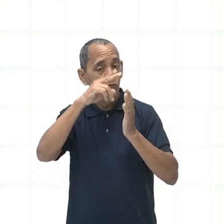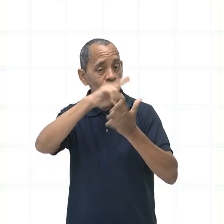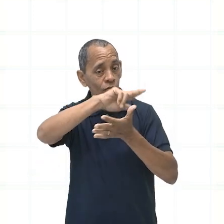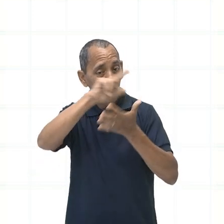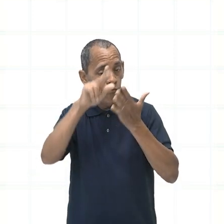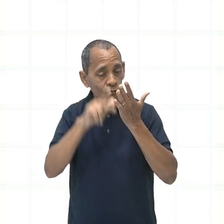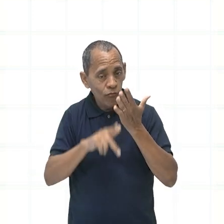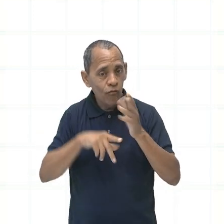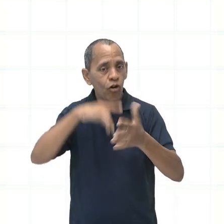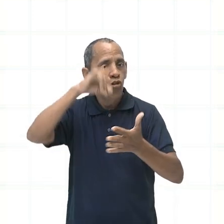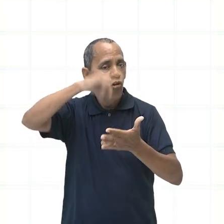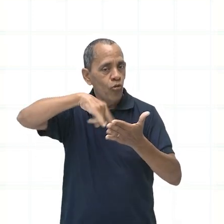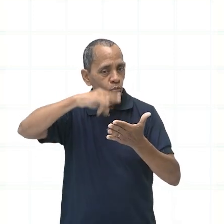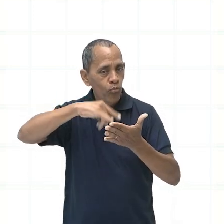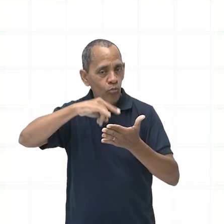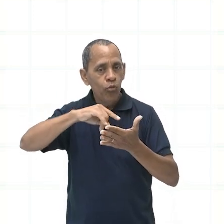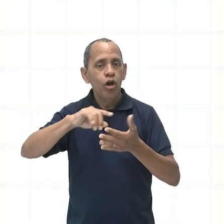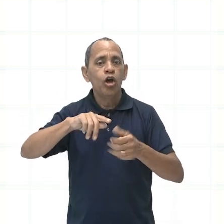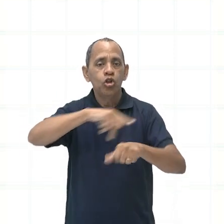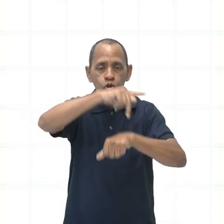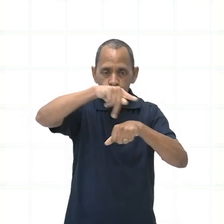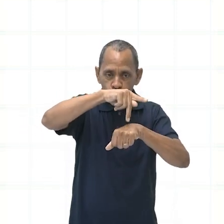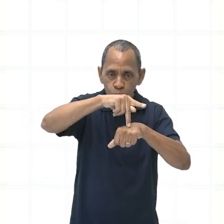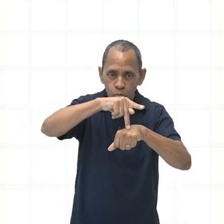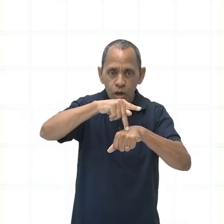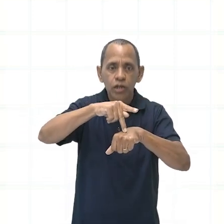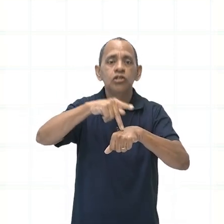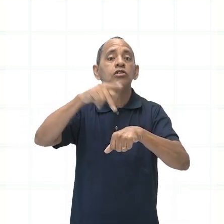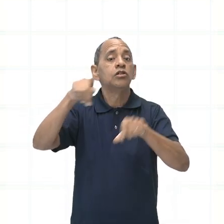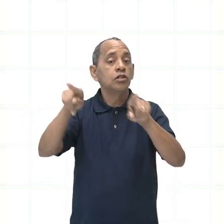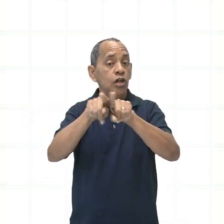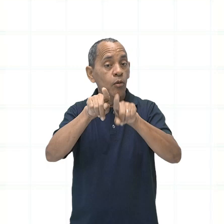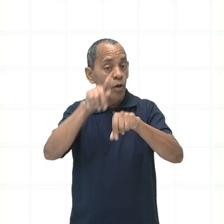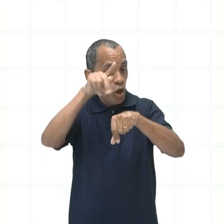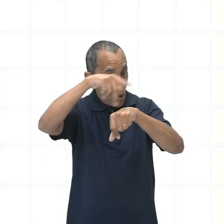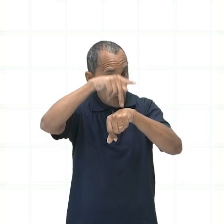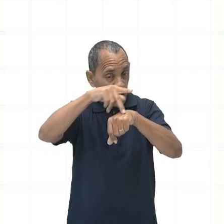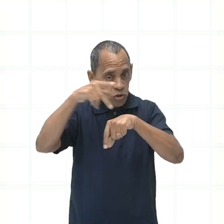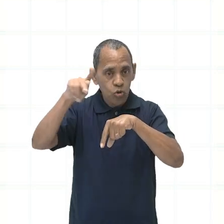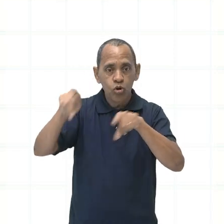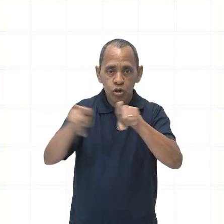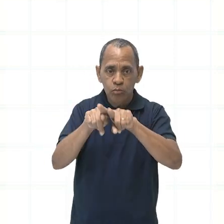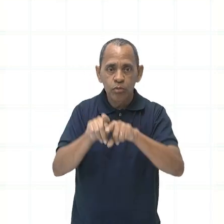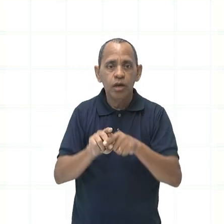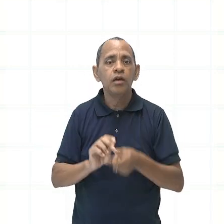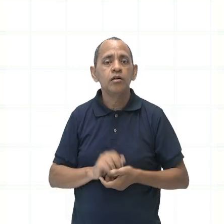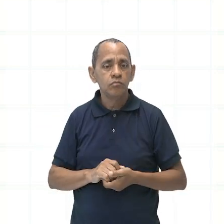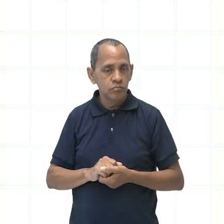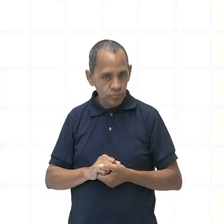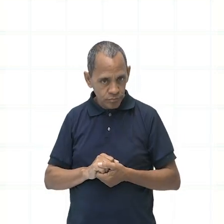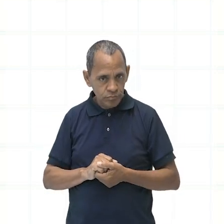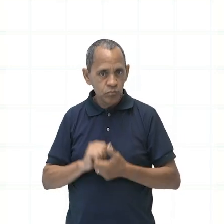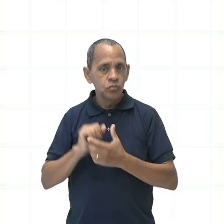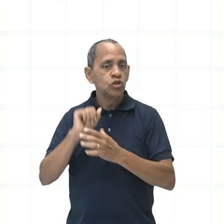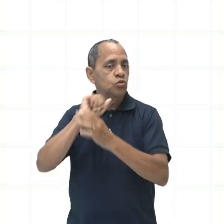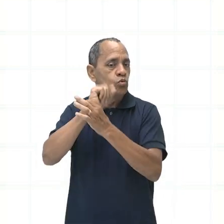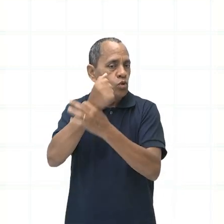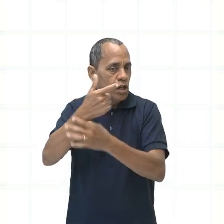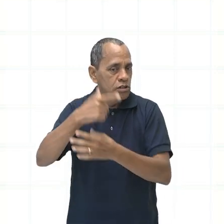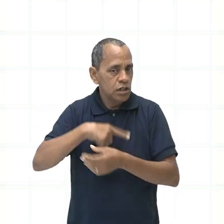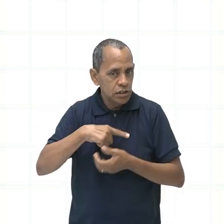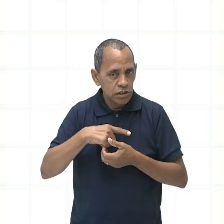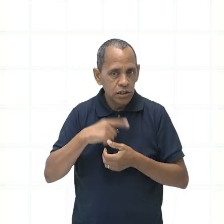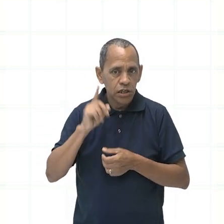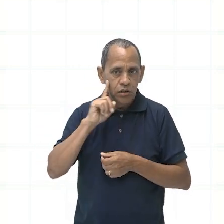afirmam vários documentos nacionais e internacionais, a sociedade deve resguardar os direitos das crianças